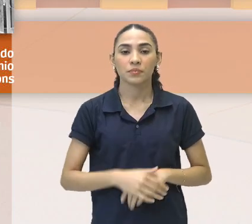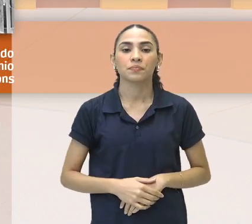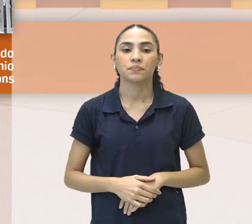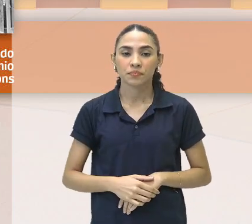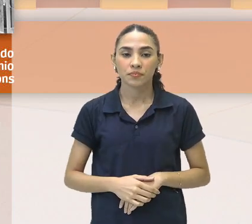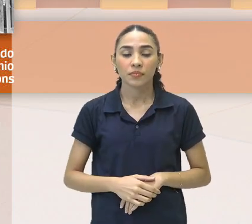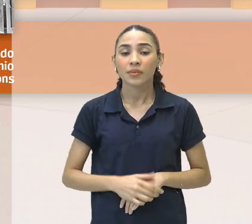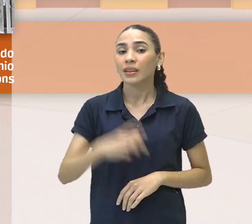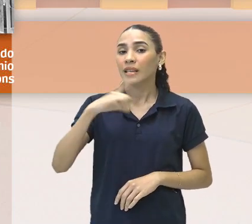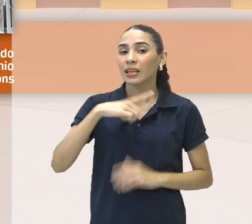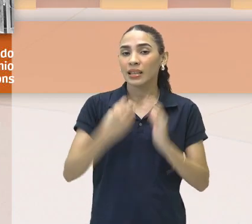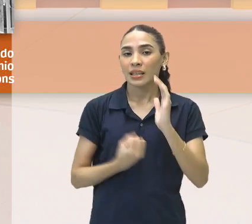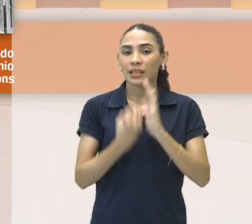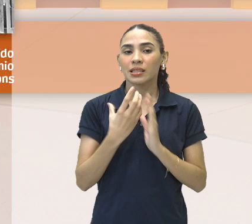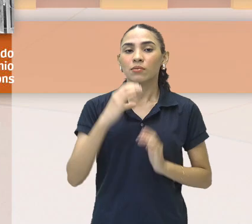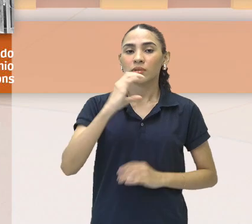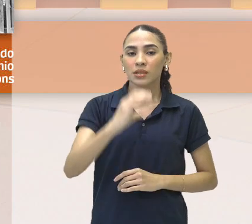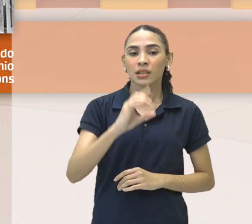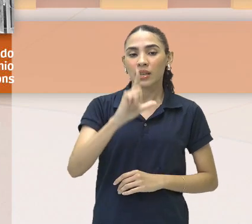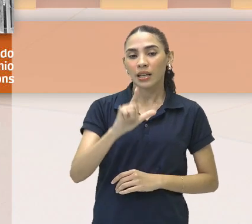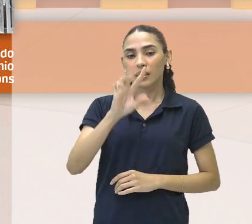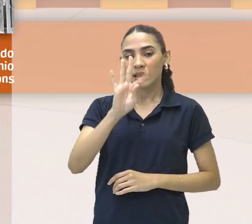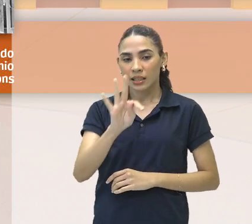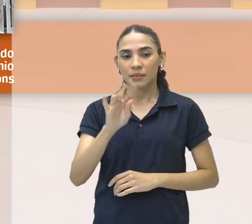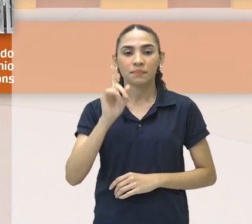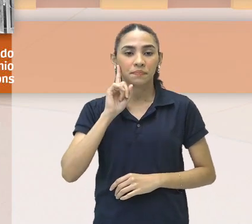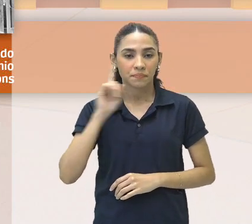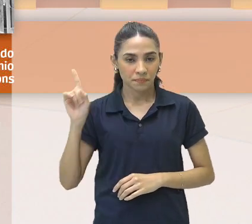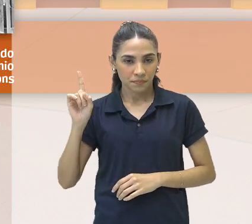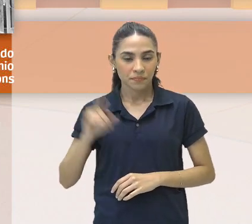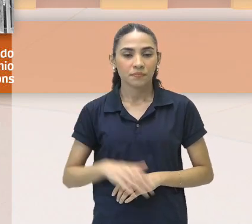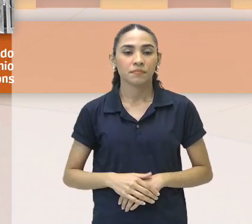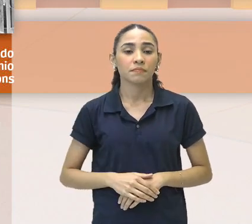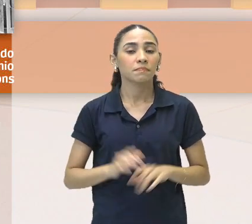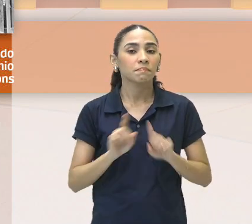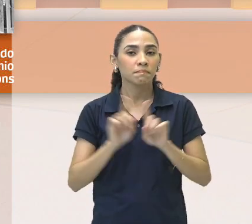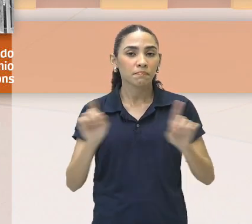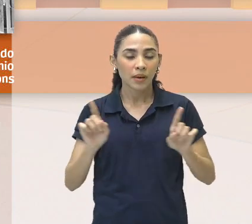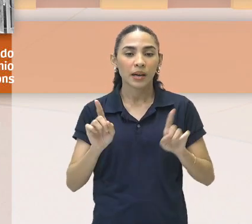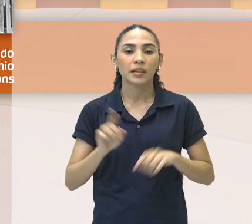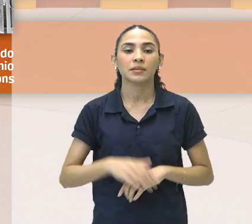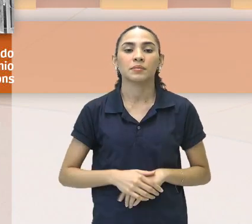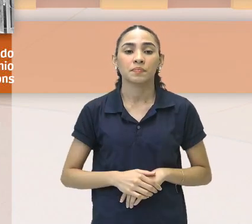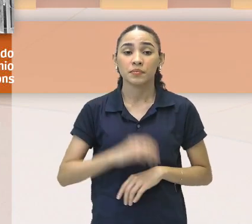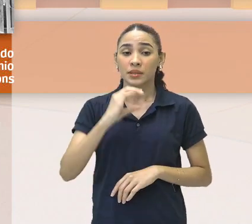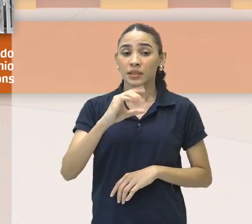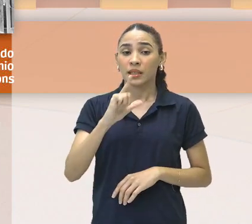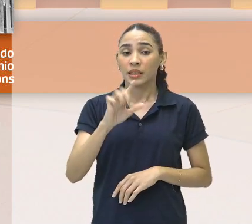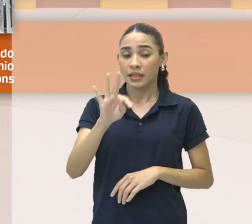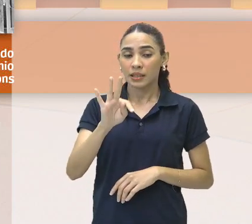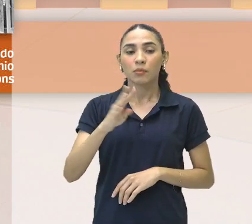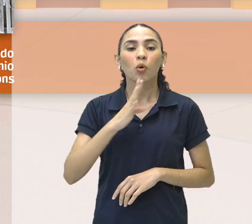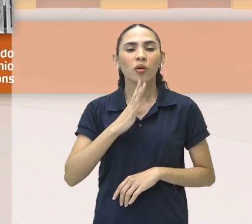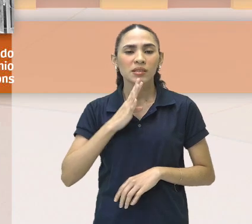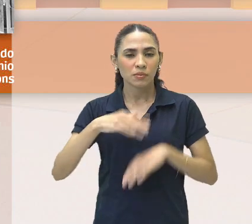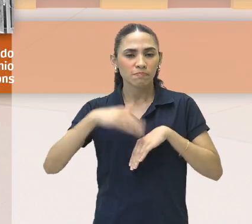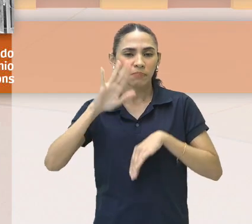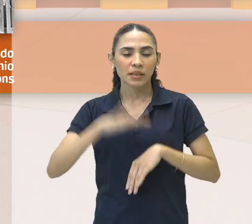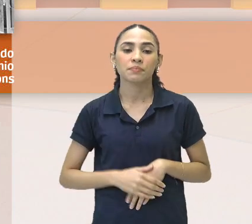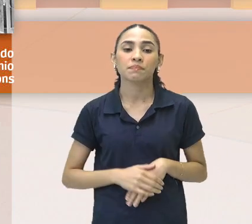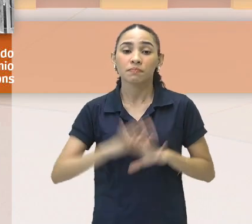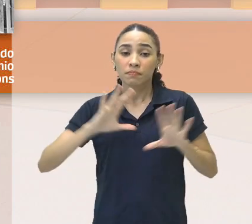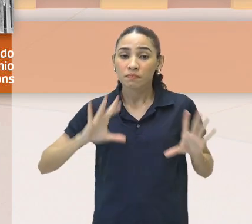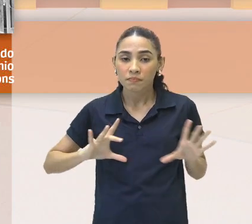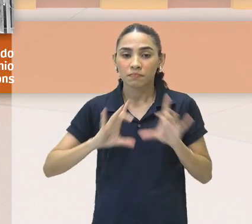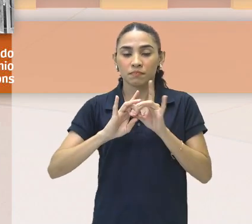1943, temos a consolidação das leis de trabalho, mais conhecido como CLT, que vai unificar